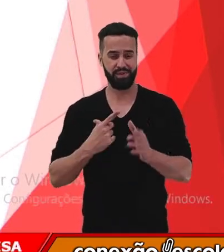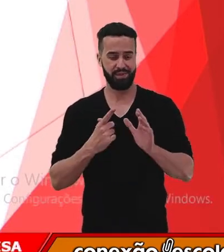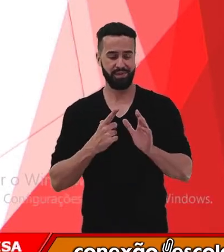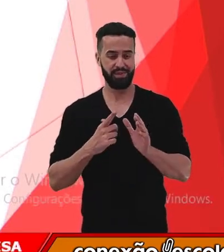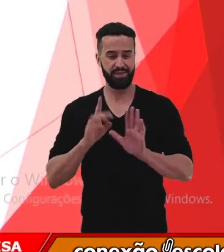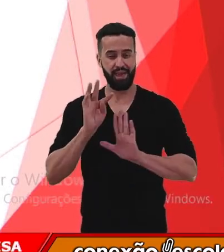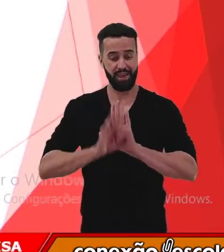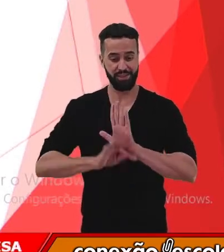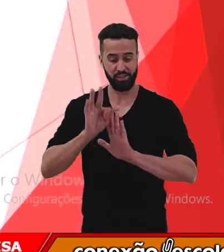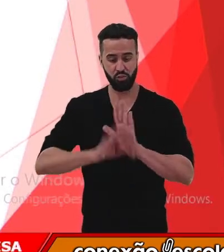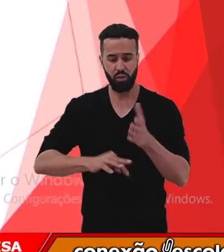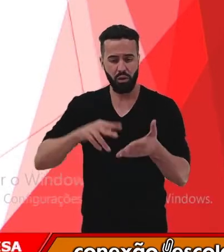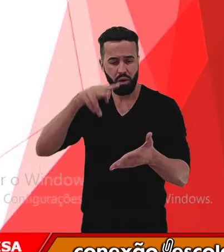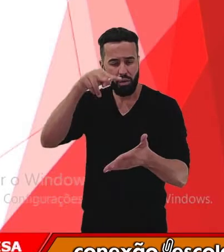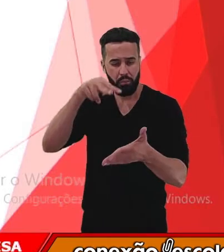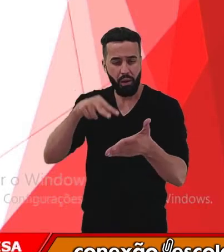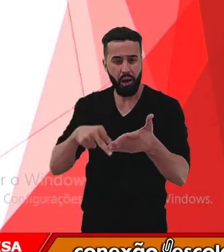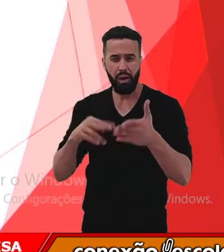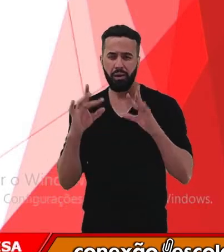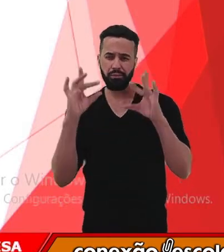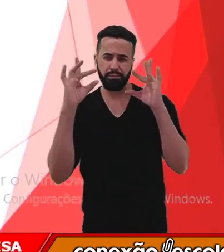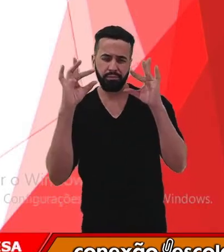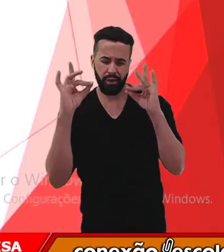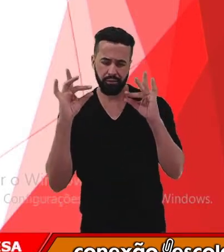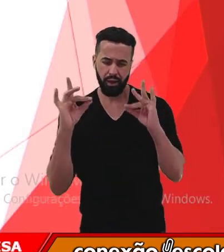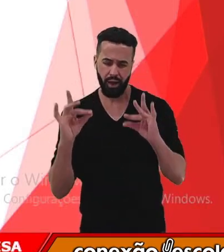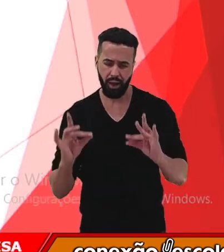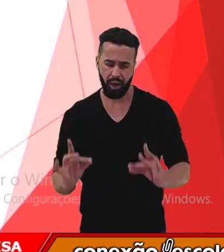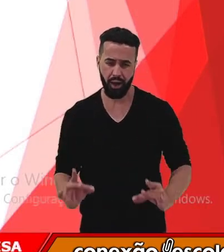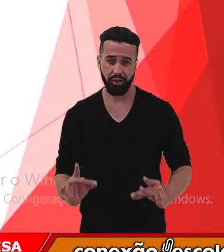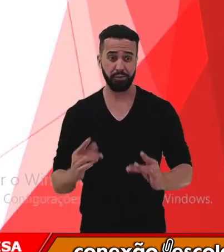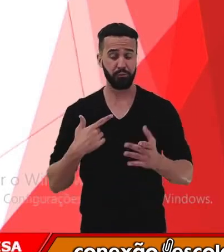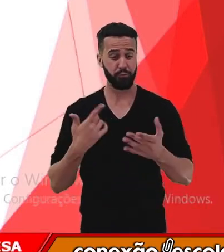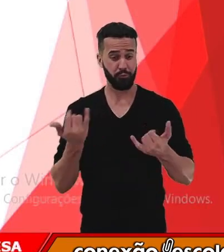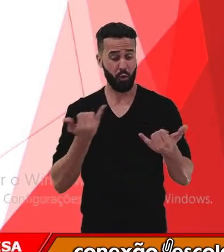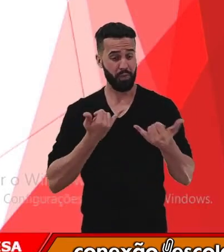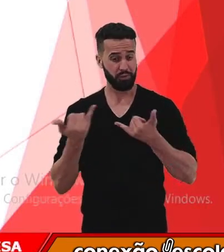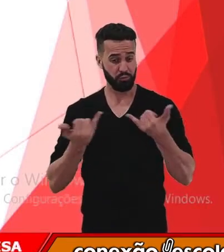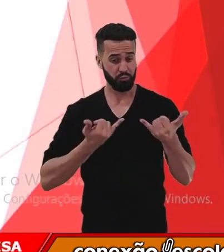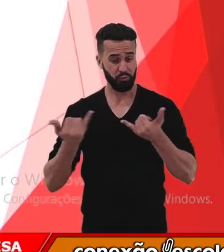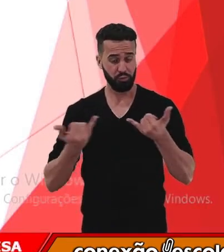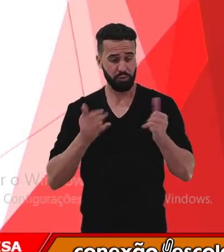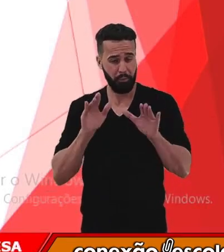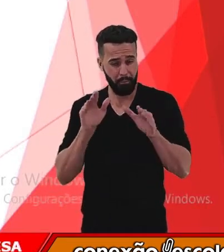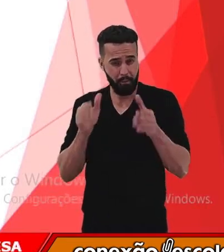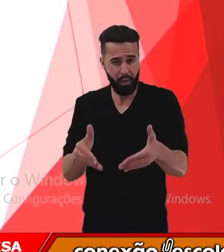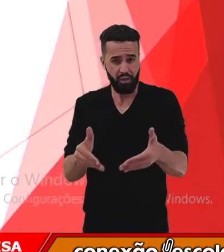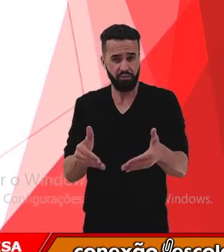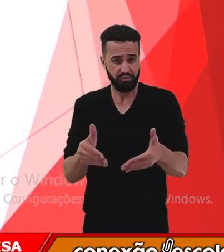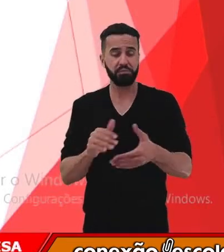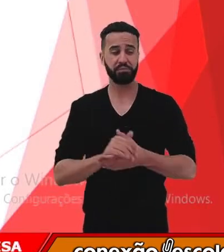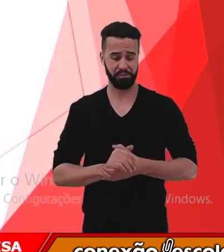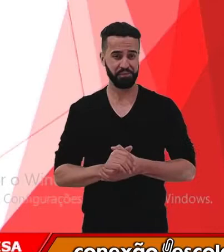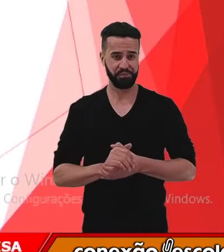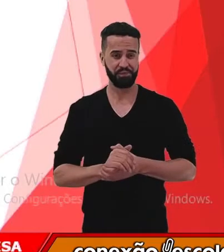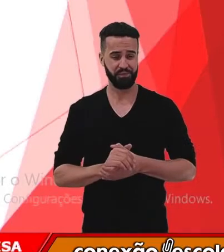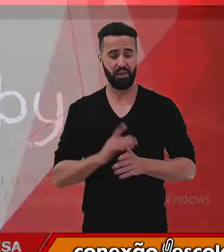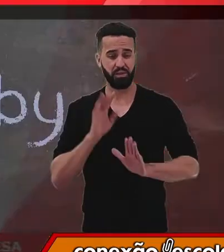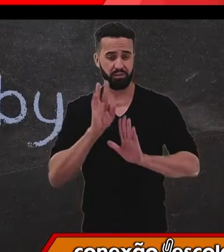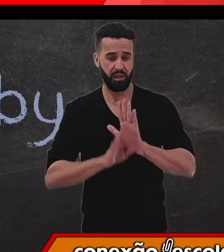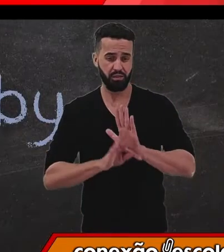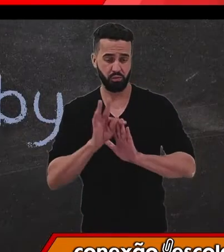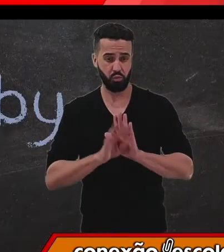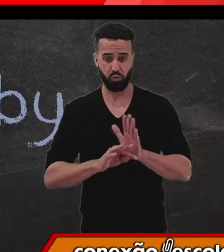texto alguns detalhes, algumas informações específicas, né, desse texto. Então não é só uma